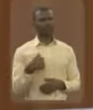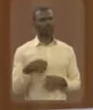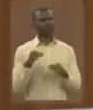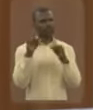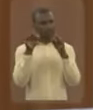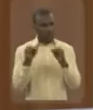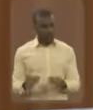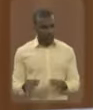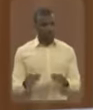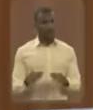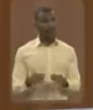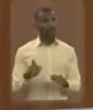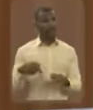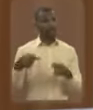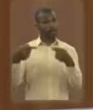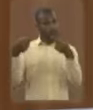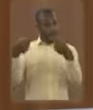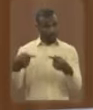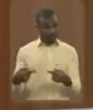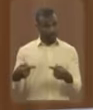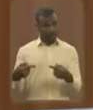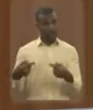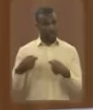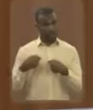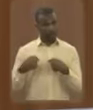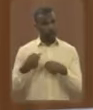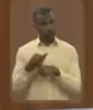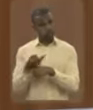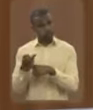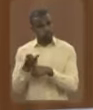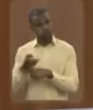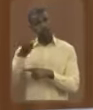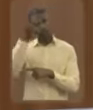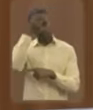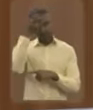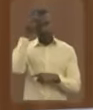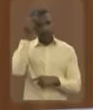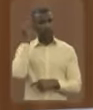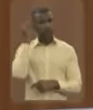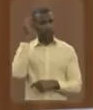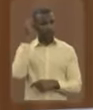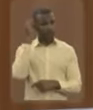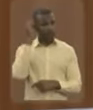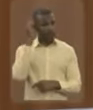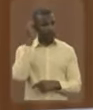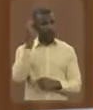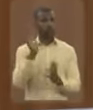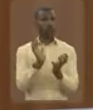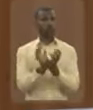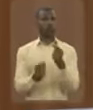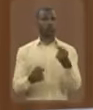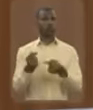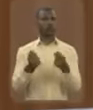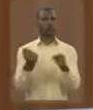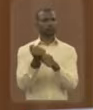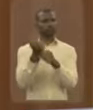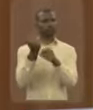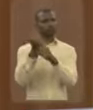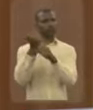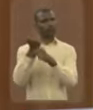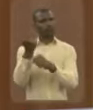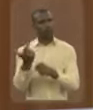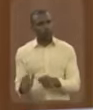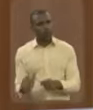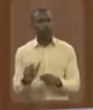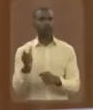certeza e esse é um Desafio que eu vou buscar além de ser prefeito de Santo André reconstruir o partido buscando inclusive nas